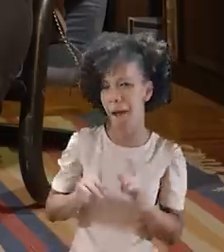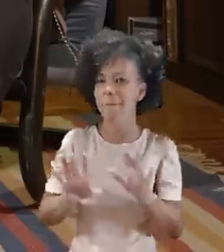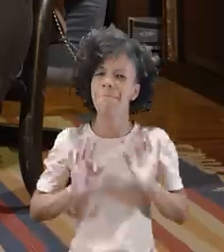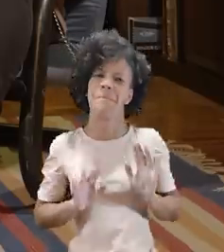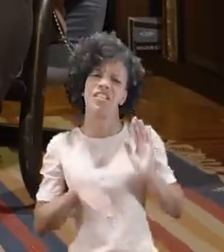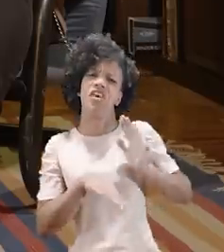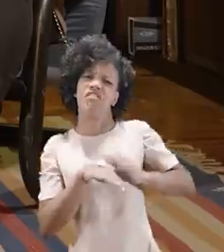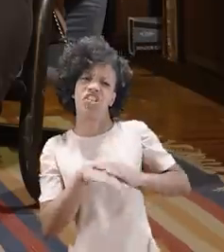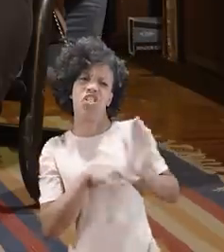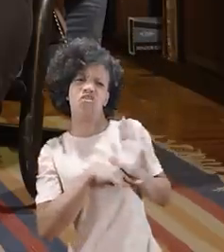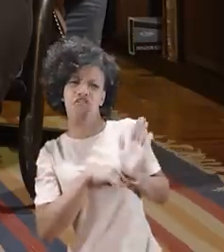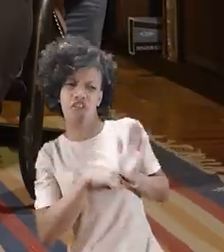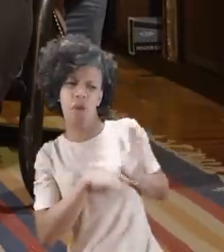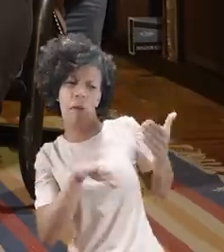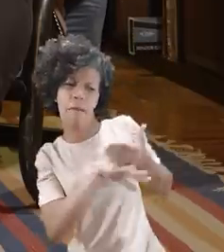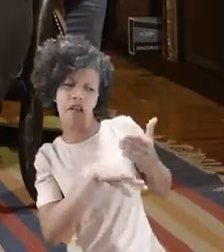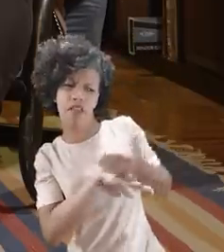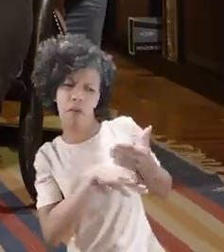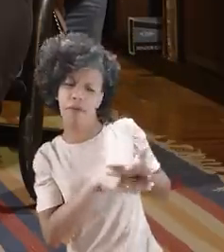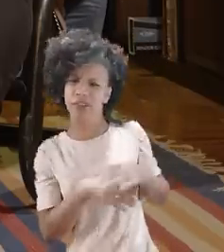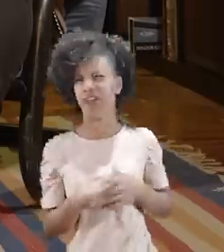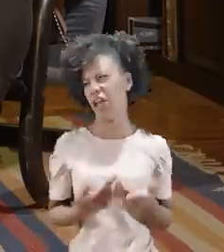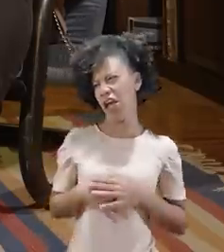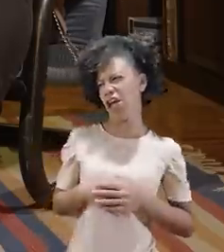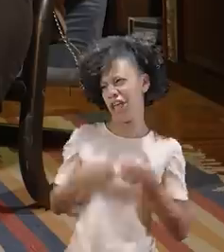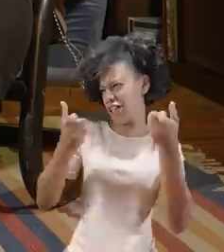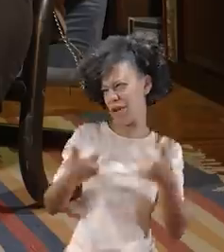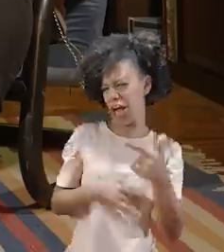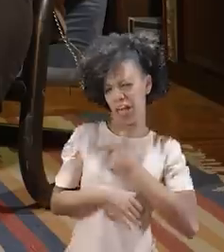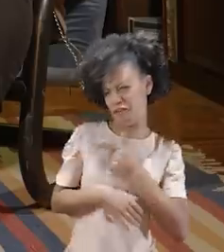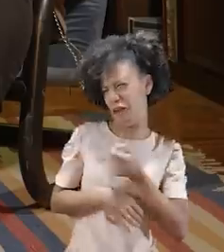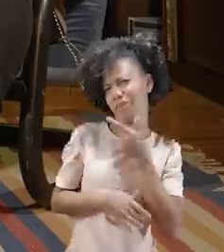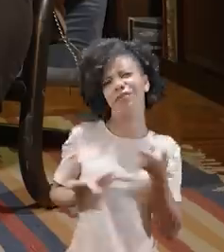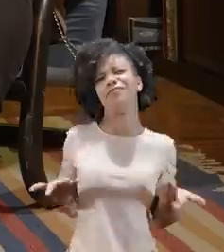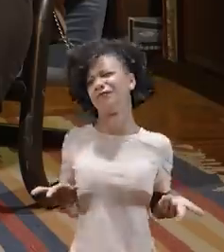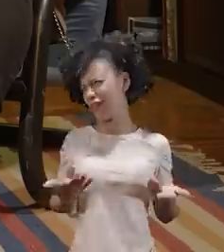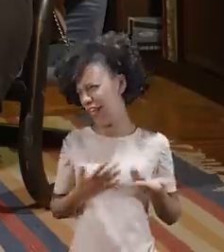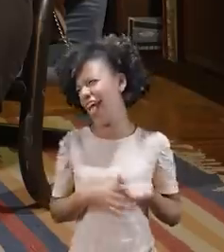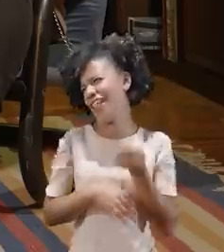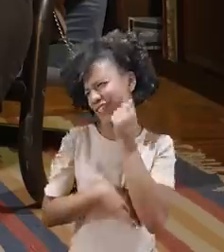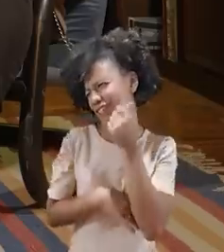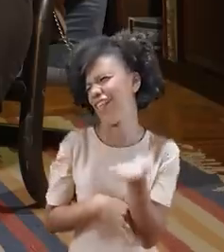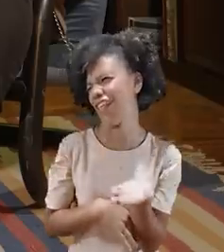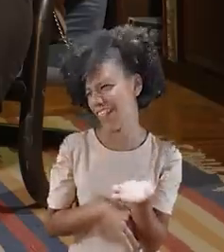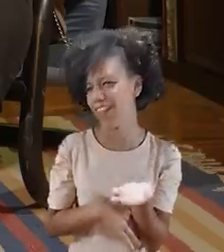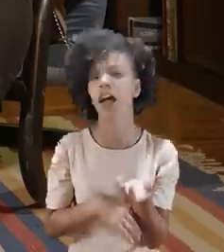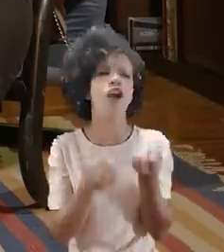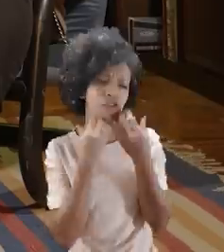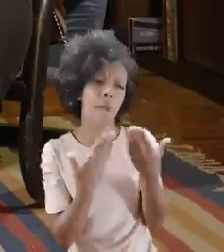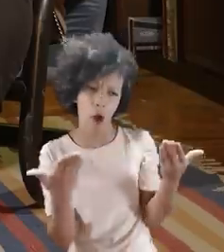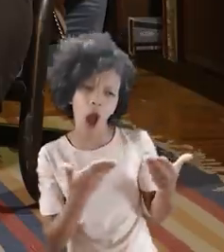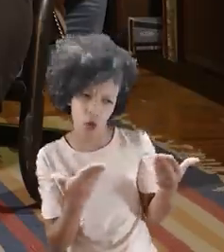tava fazendo ele tava fazendo na parte 1 o resultado para né mas é pera aí